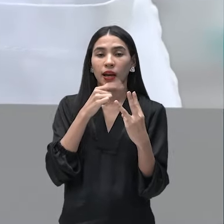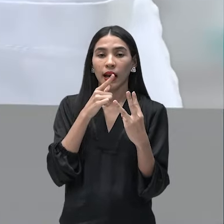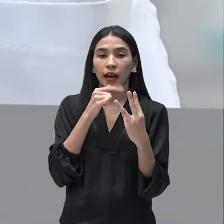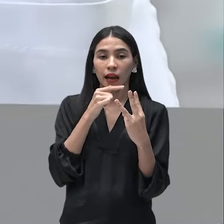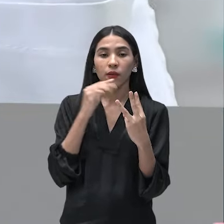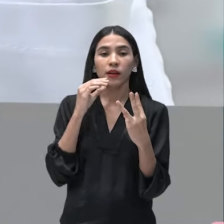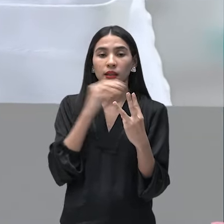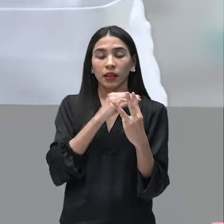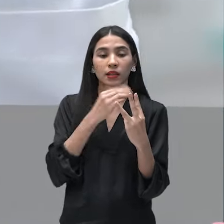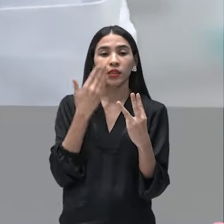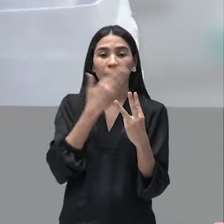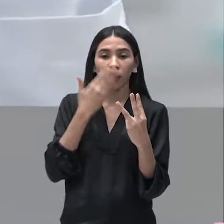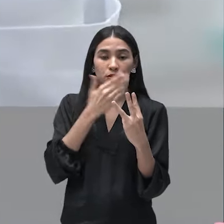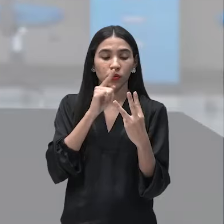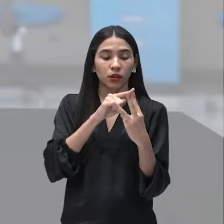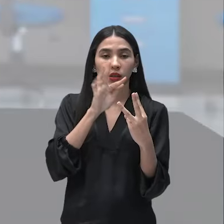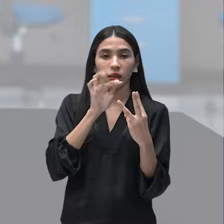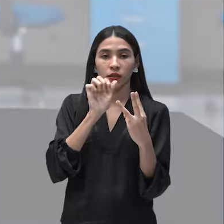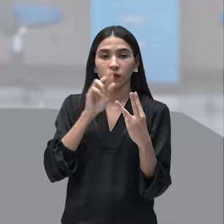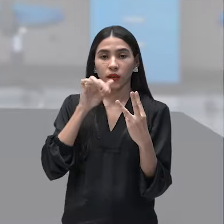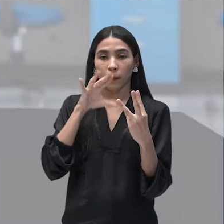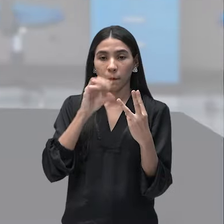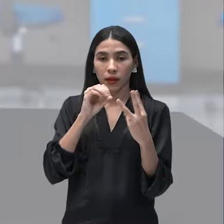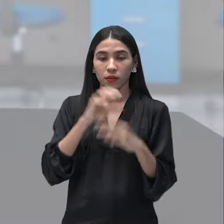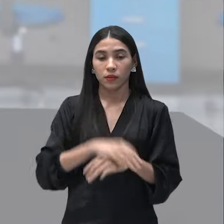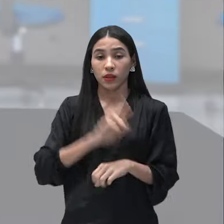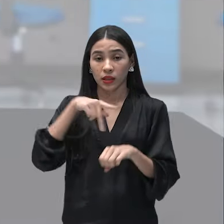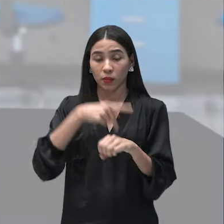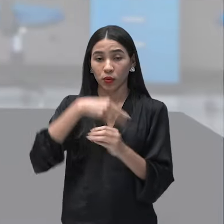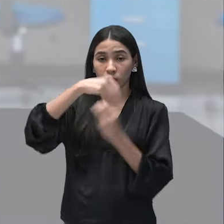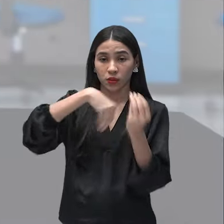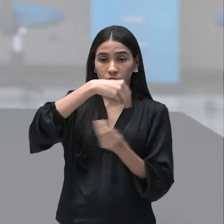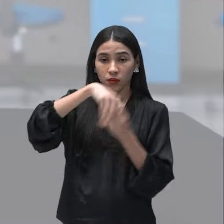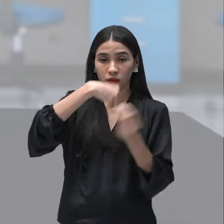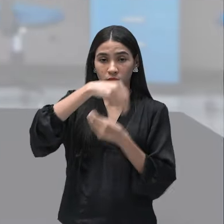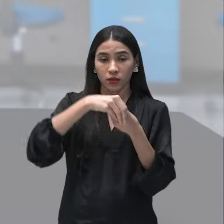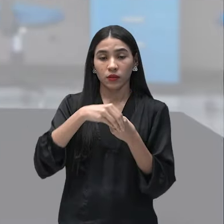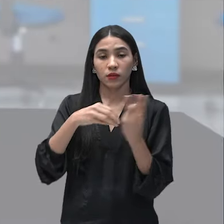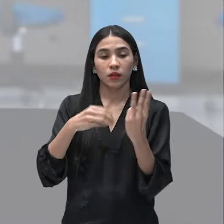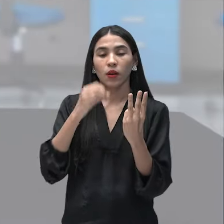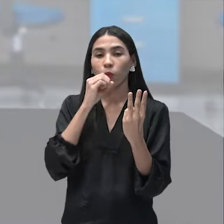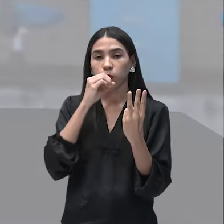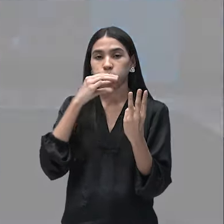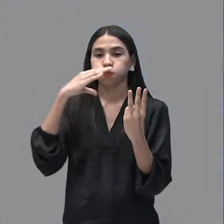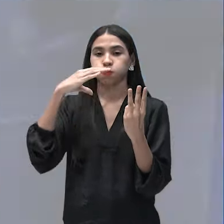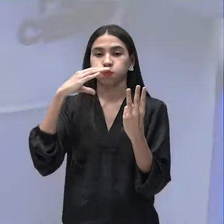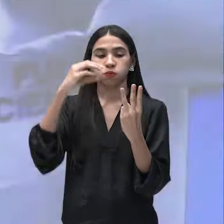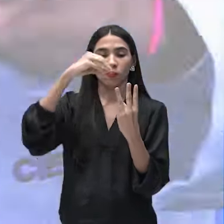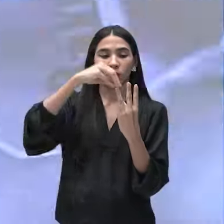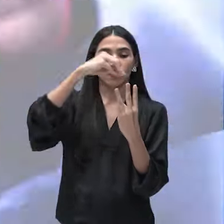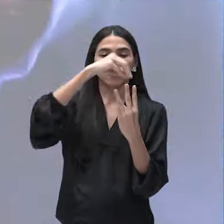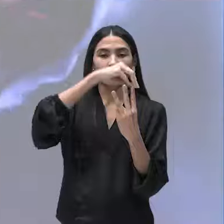biológico mais o açúcar. Então, depois de homogeneizado, a gente vai colocar o balão em cada uma delas.